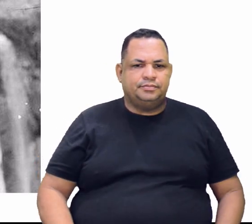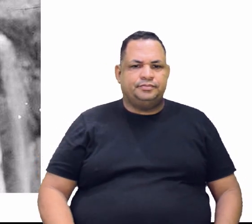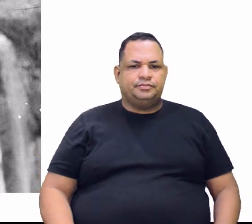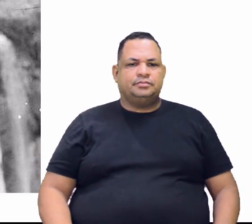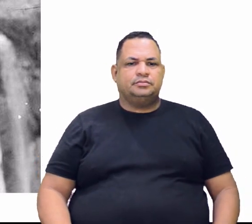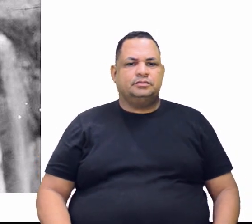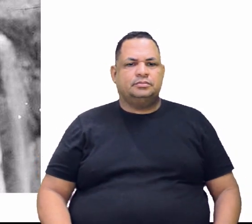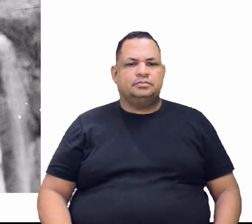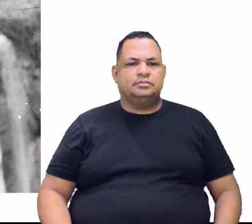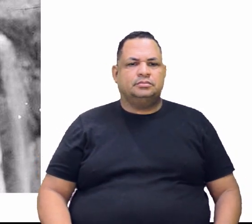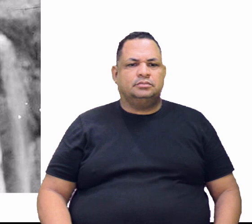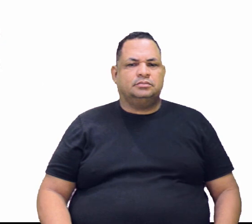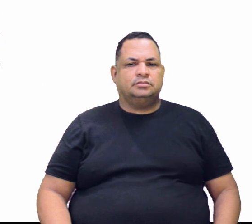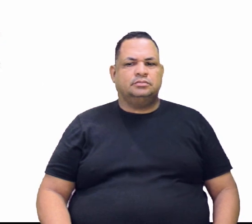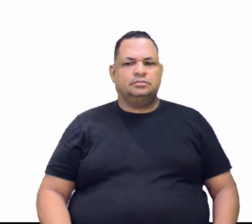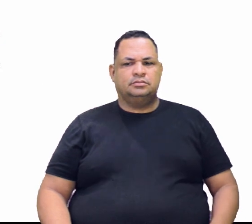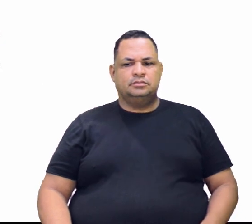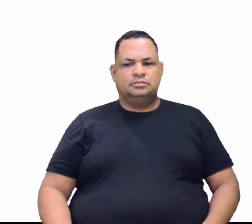de 1909,